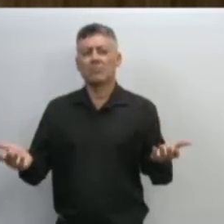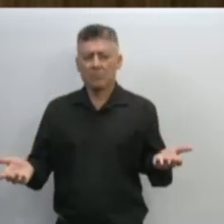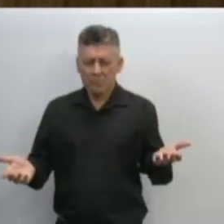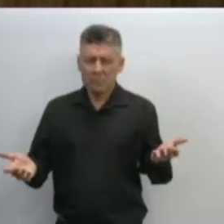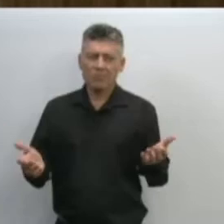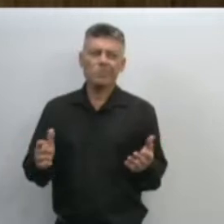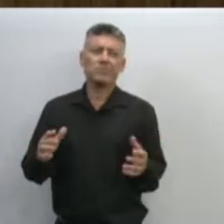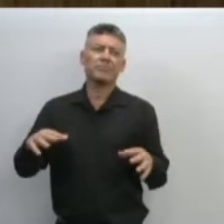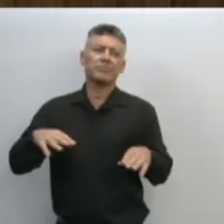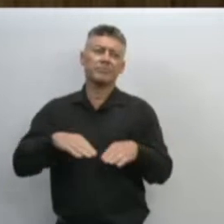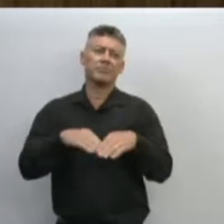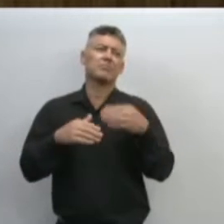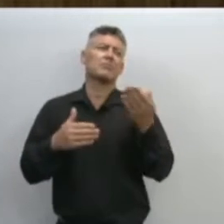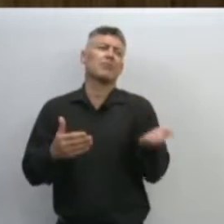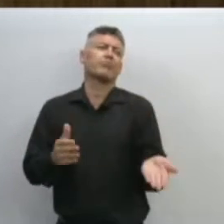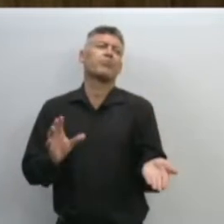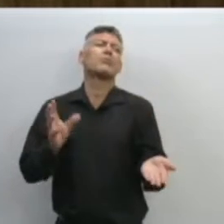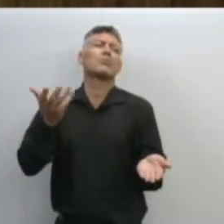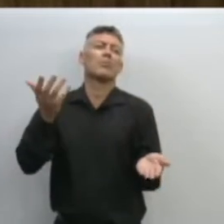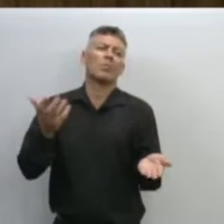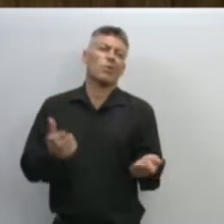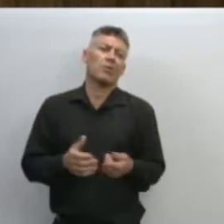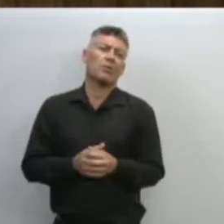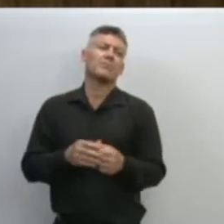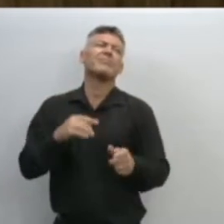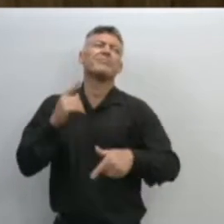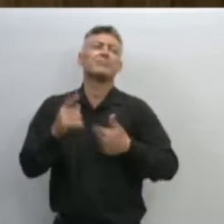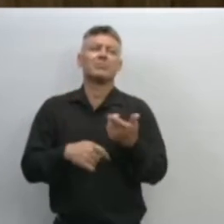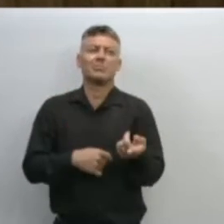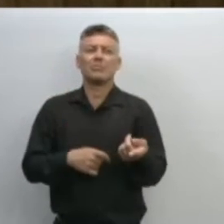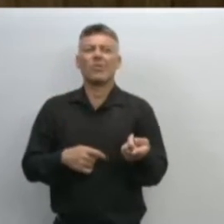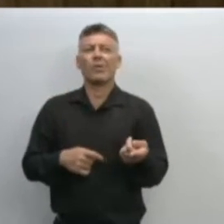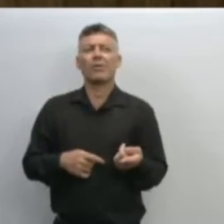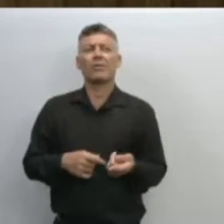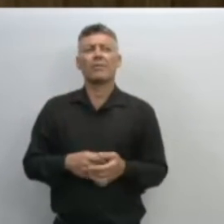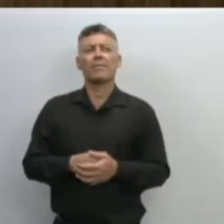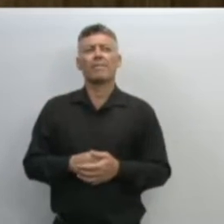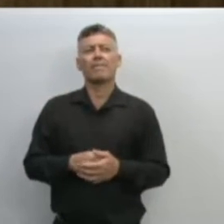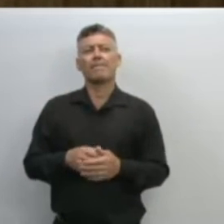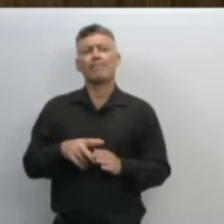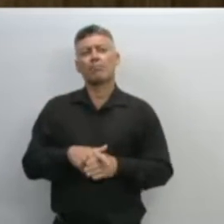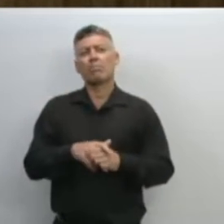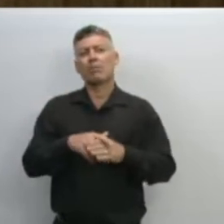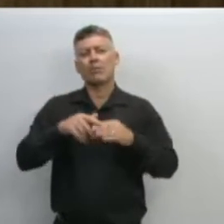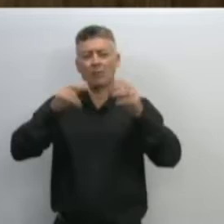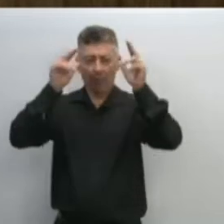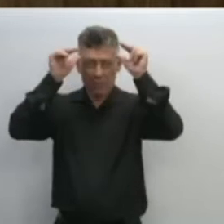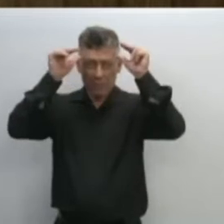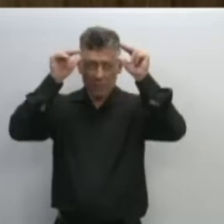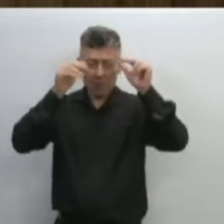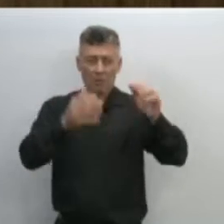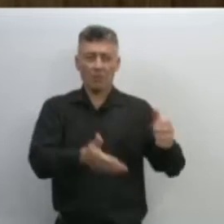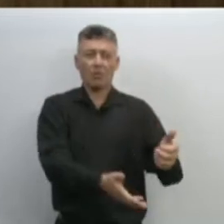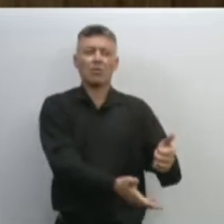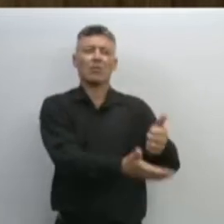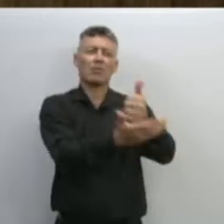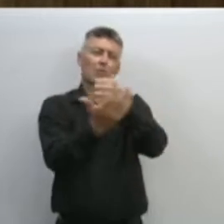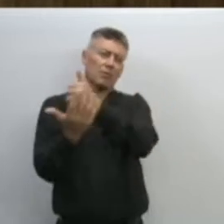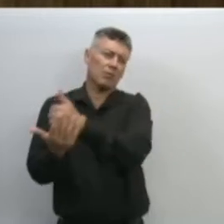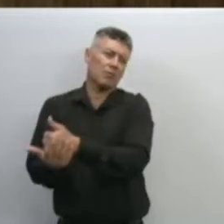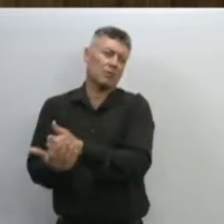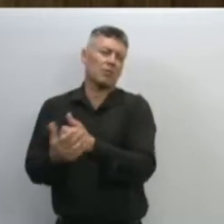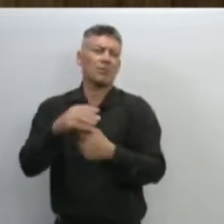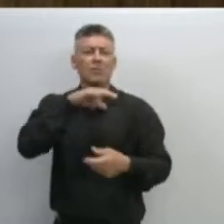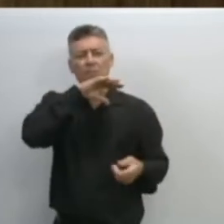for o acidente, né? E logo após, o boiadeiro vim fazer a retirada, vereador Eribaldo,